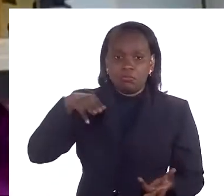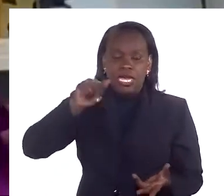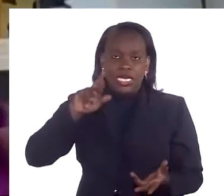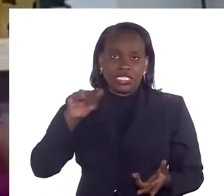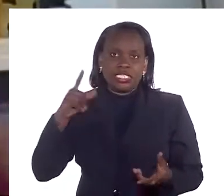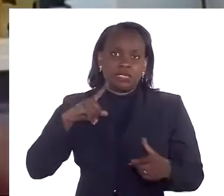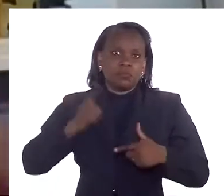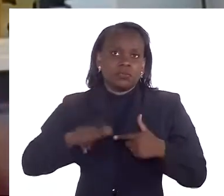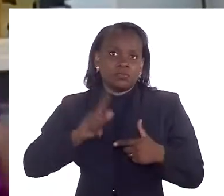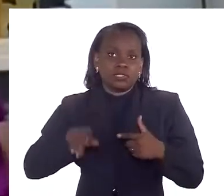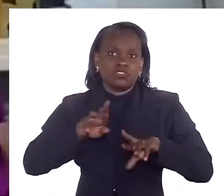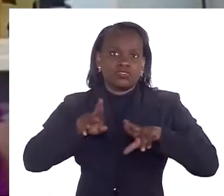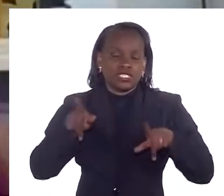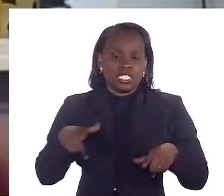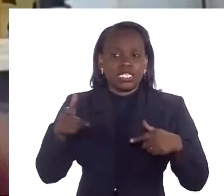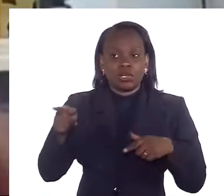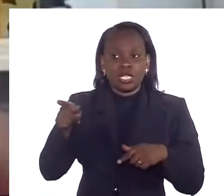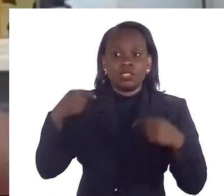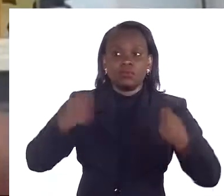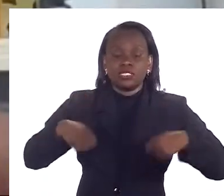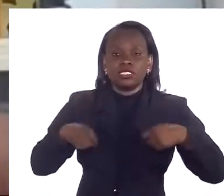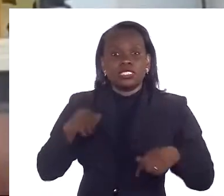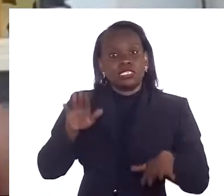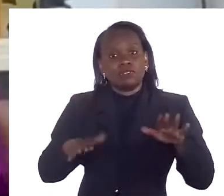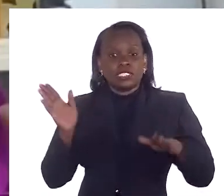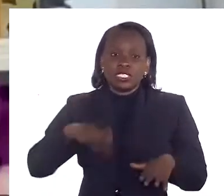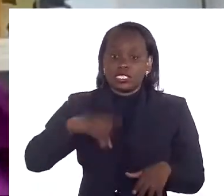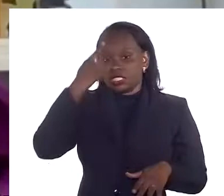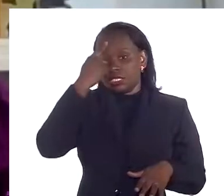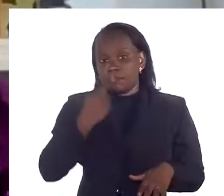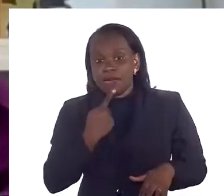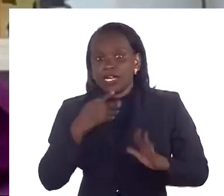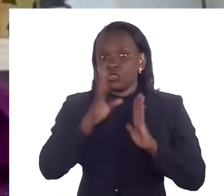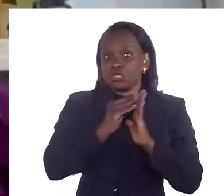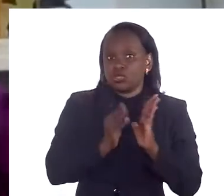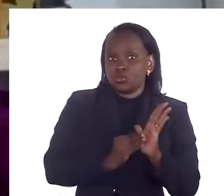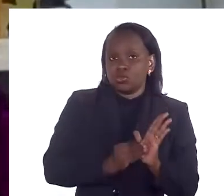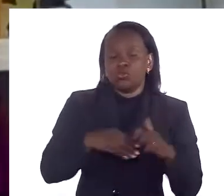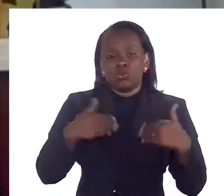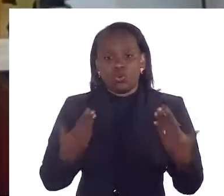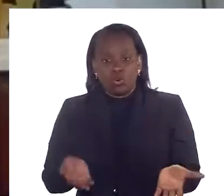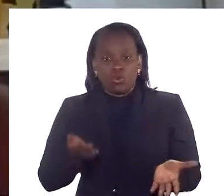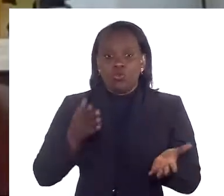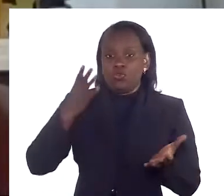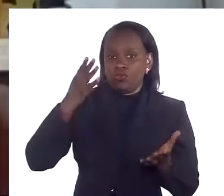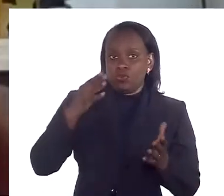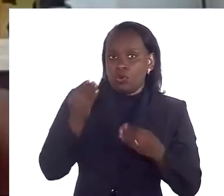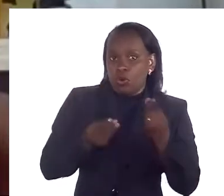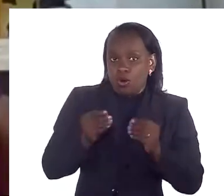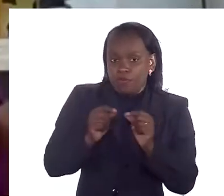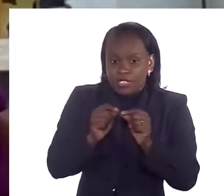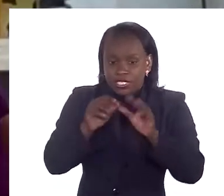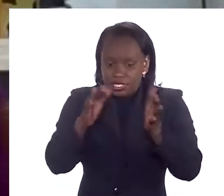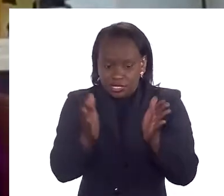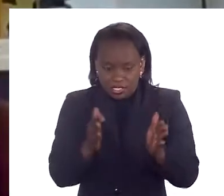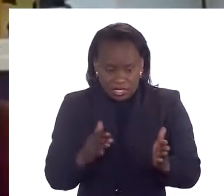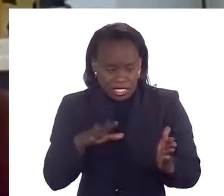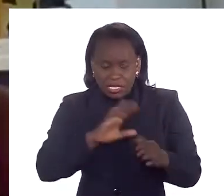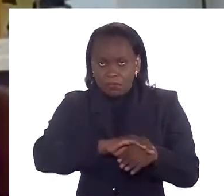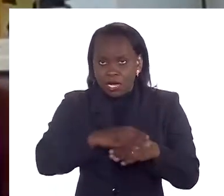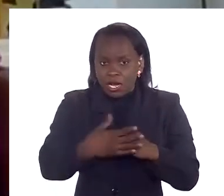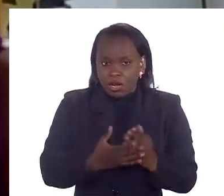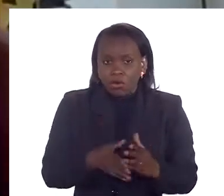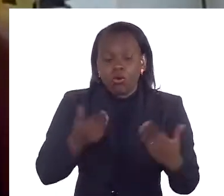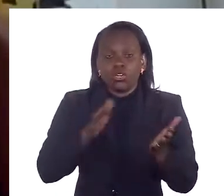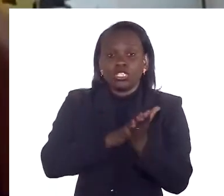a Maria tem essas questões. Então, para eles, eu vou, de repente, ter que trazer uma imagem desse conteúdo, eu vou ter que trazer uma forma desse conteúdo, eu vou